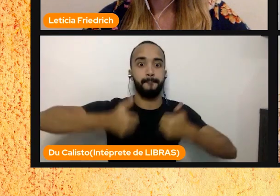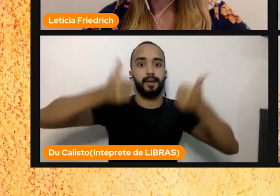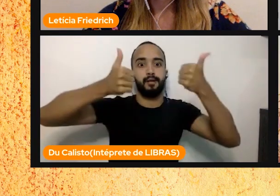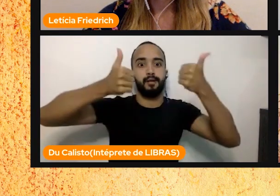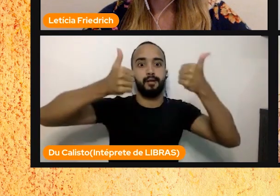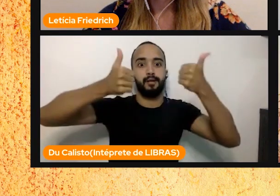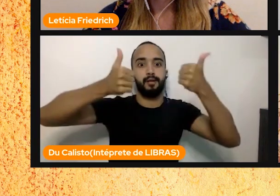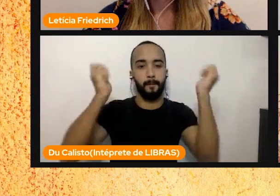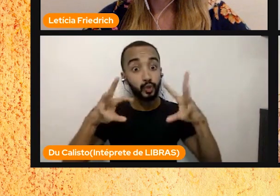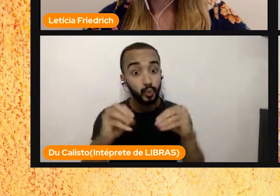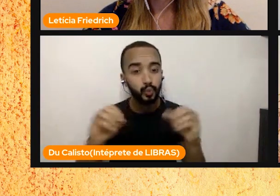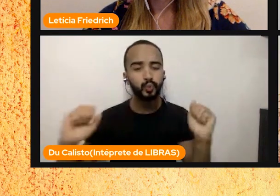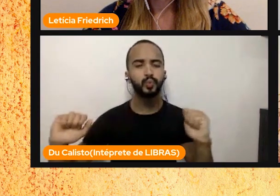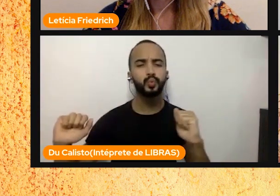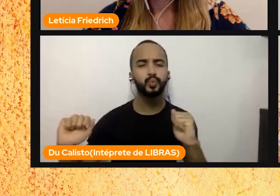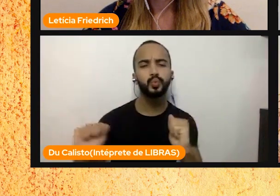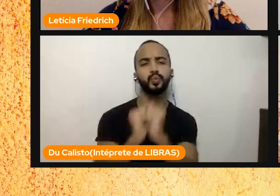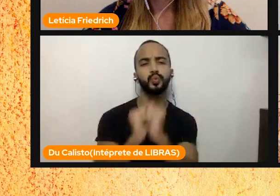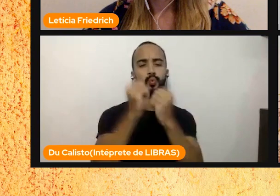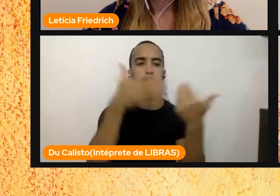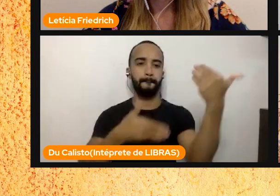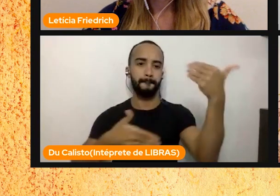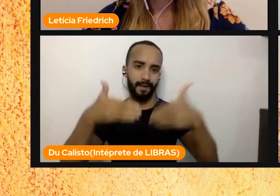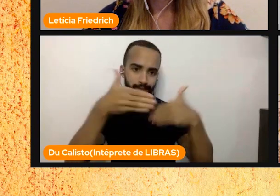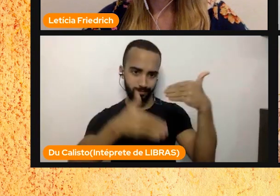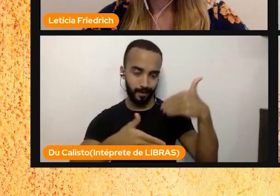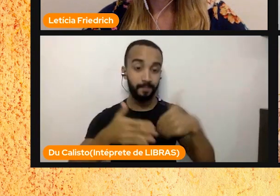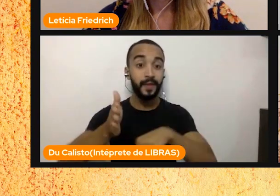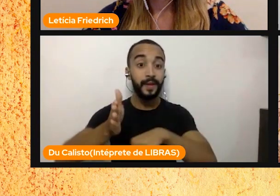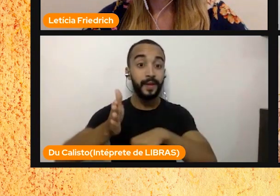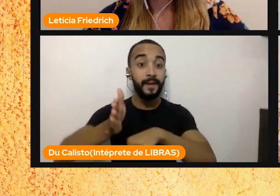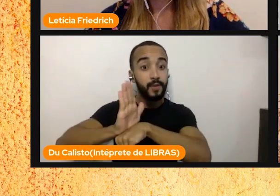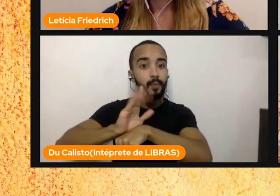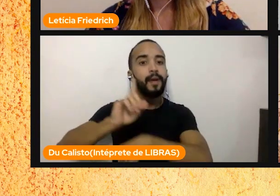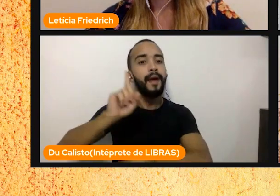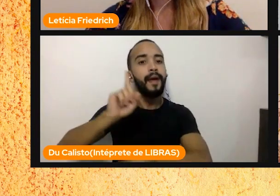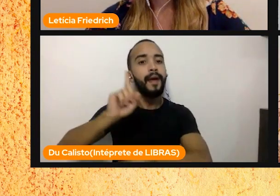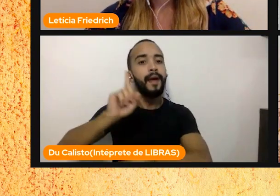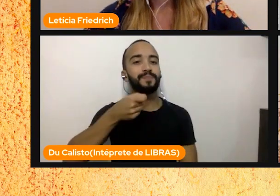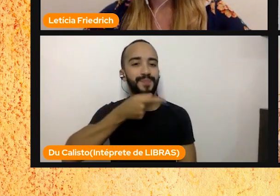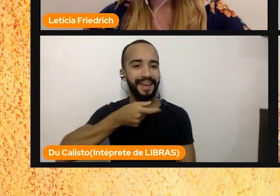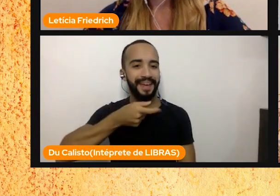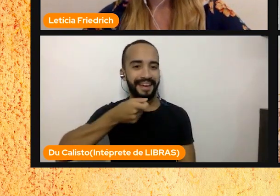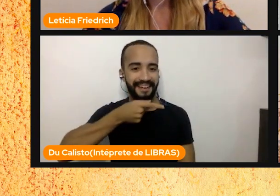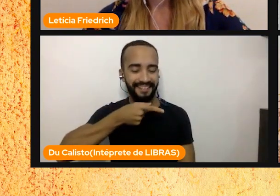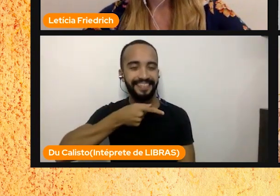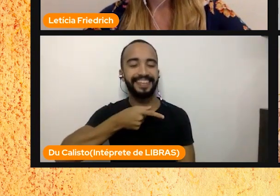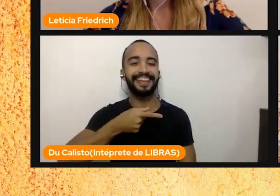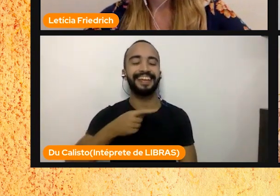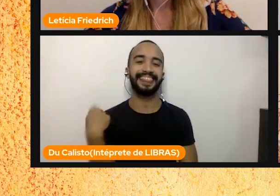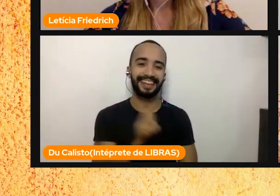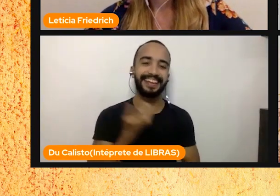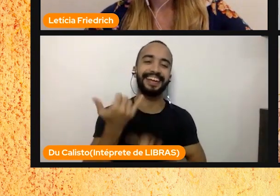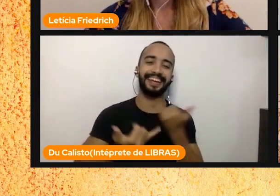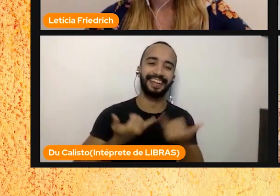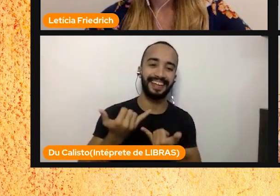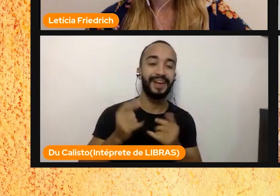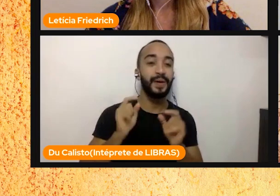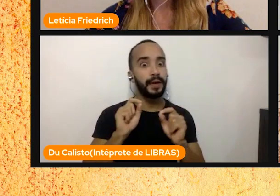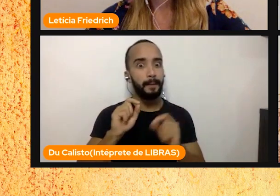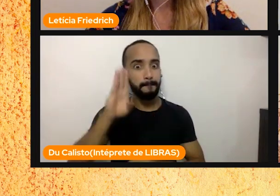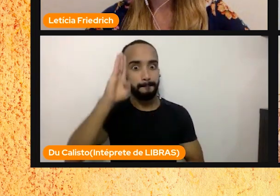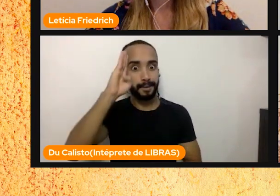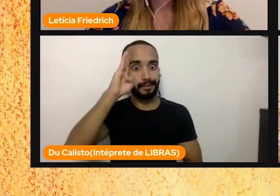mundo participa junto. Então, o filme é uma comédia, assim, a gente brinca muito, não tem um personagem principal assim mesmo, porque